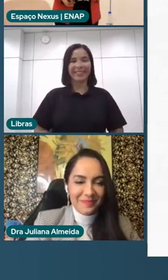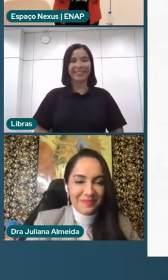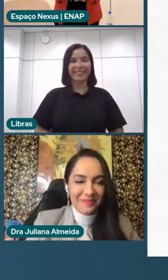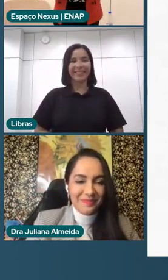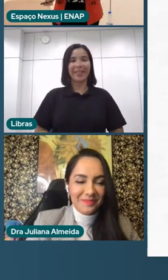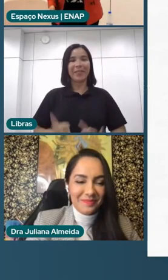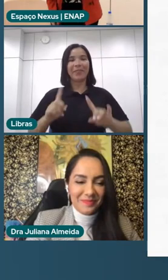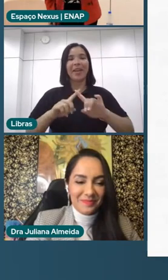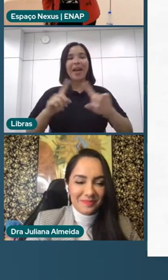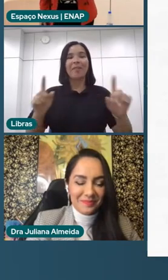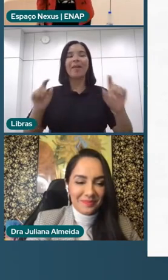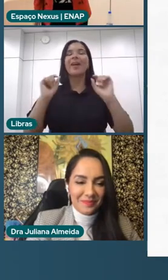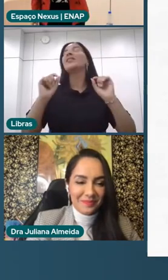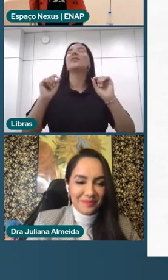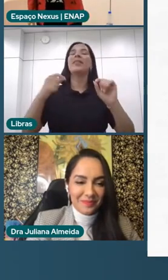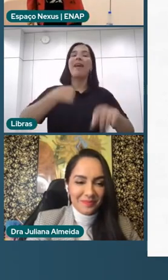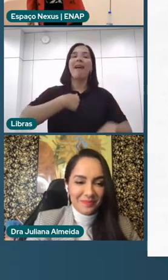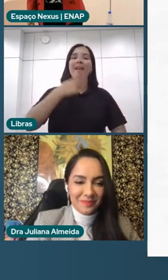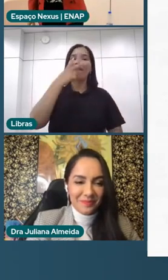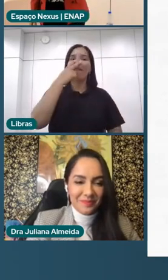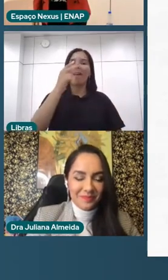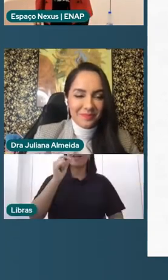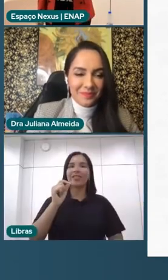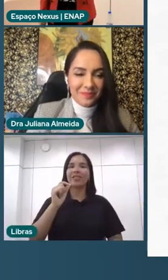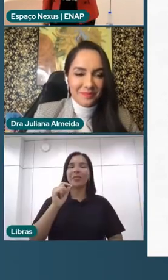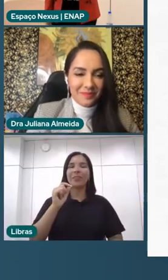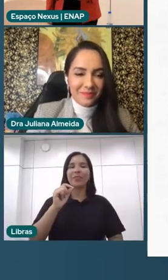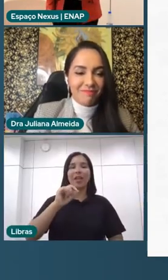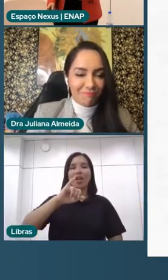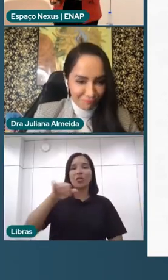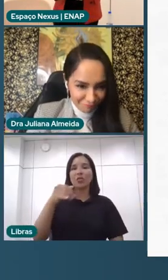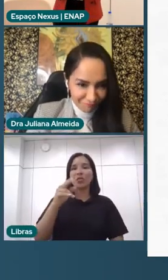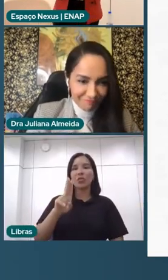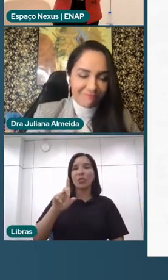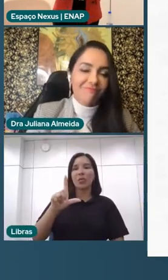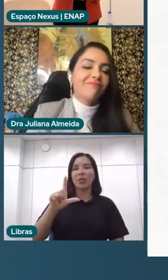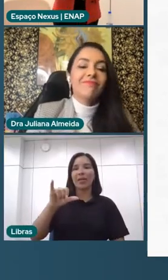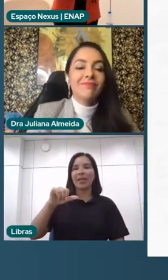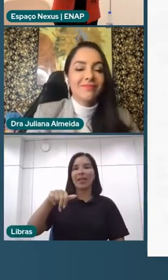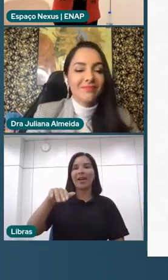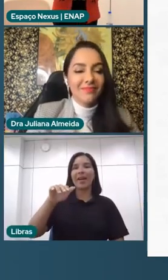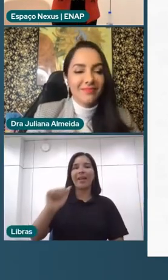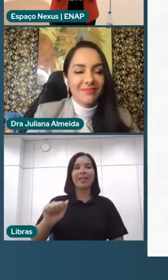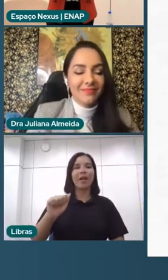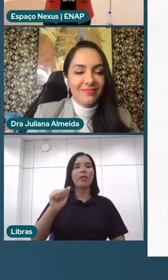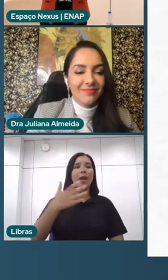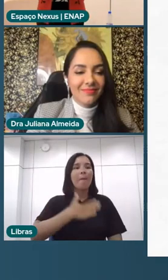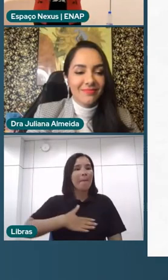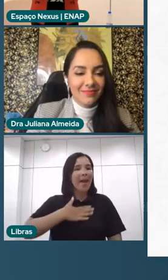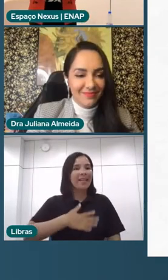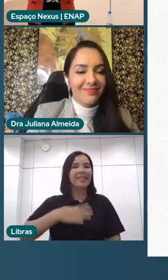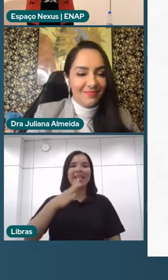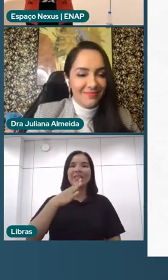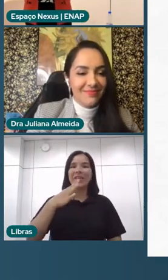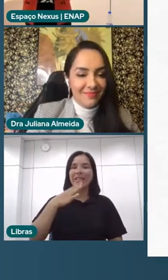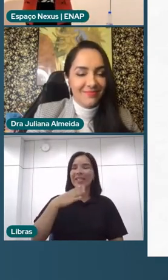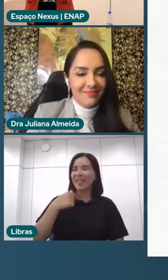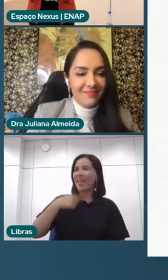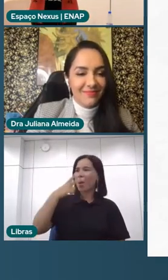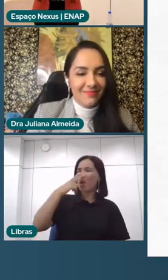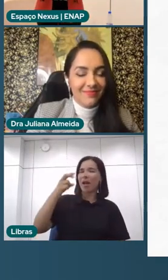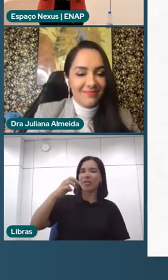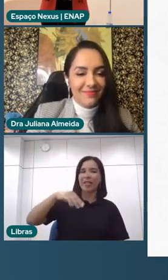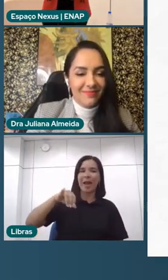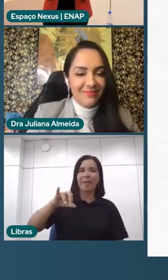Mas eu acho que, Juliana, um prazer de conhecer, né, acho que a Miriam estudou lá, foi isso, Miriam? Não sei se a